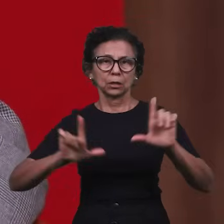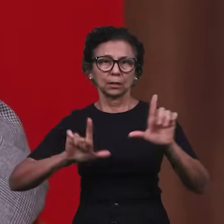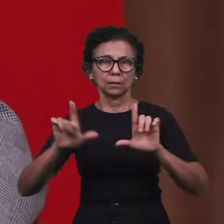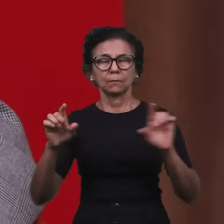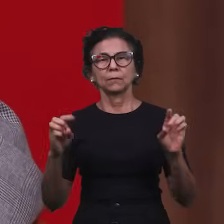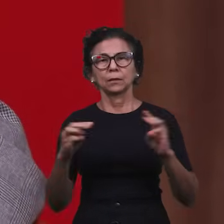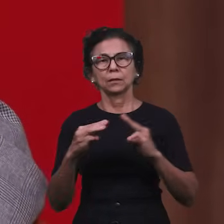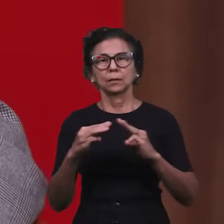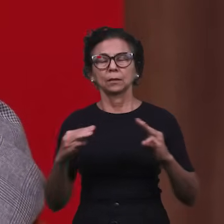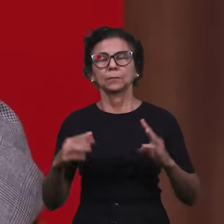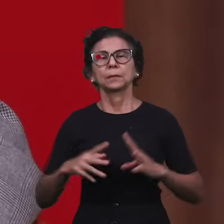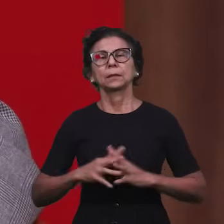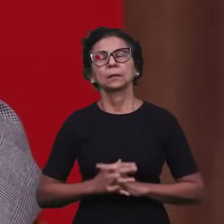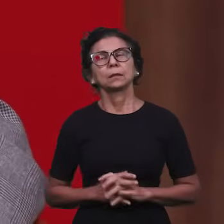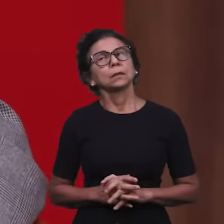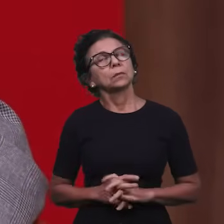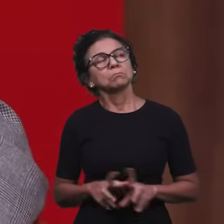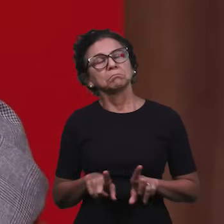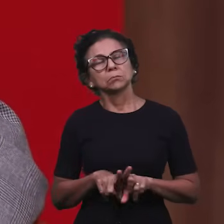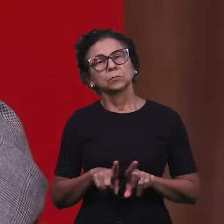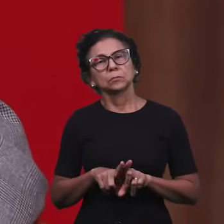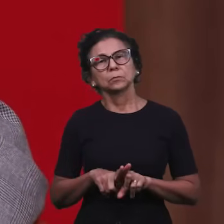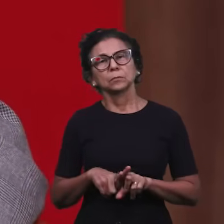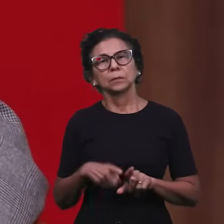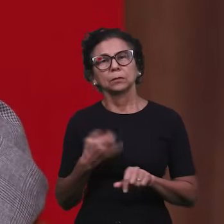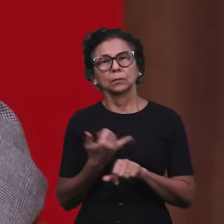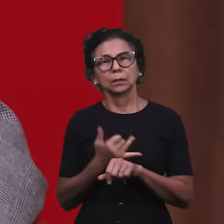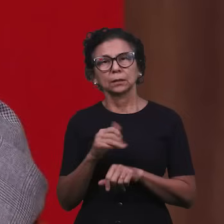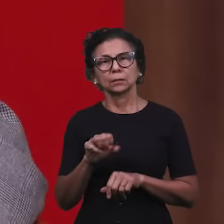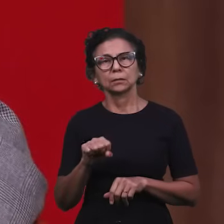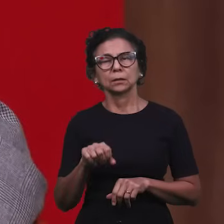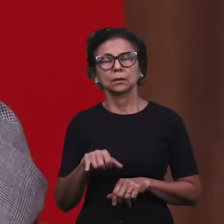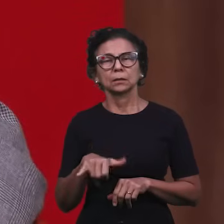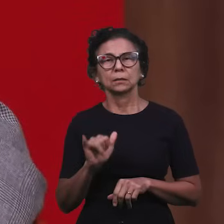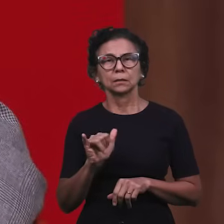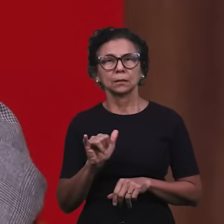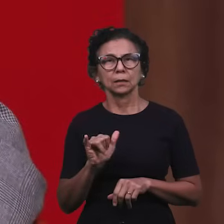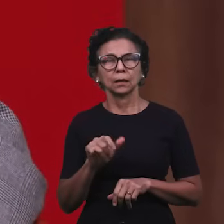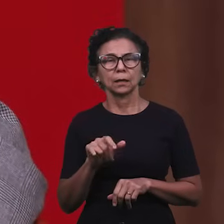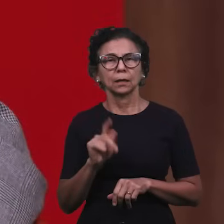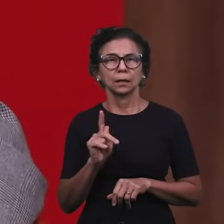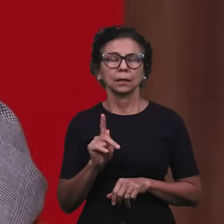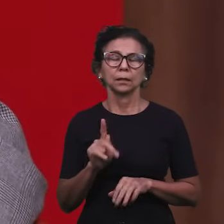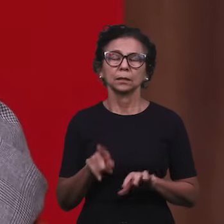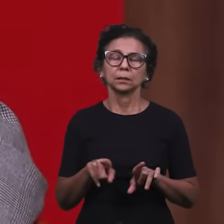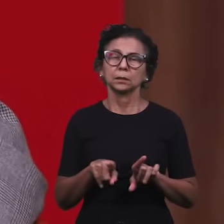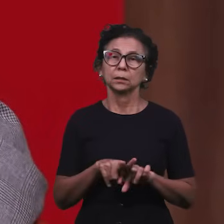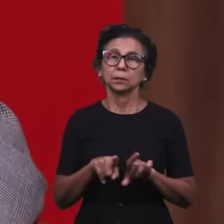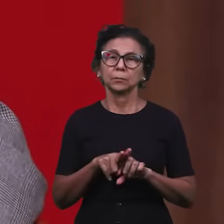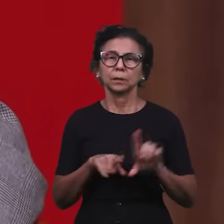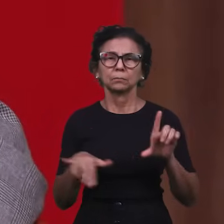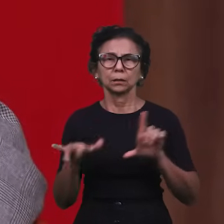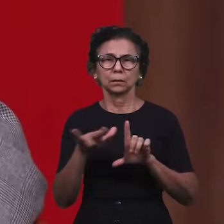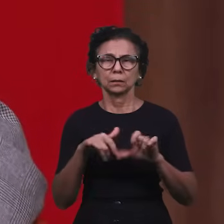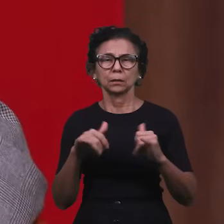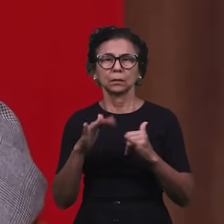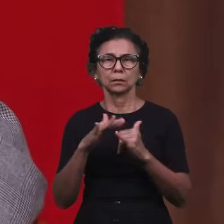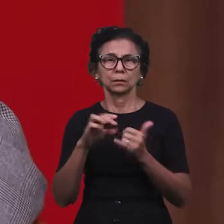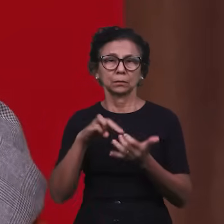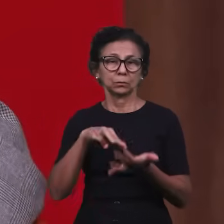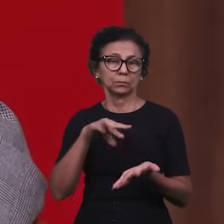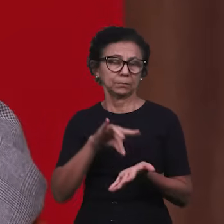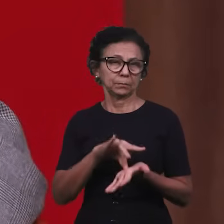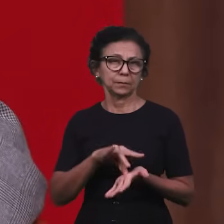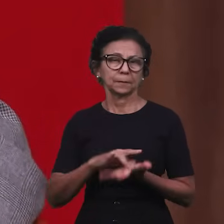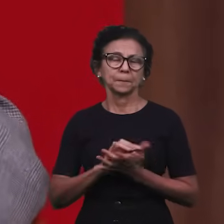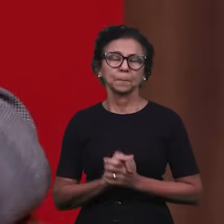TV, ou pelo canal da Sky, ou mesmo aqueles irmãos que nos veem pelas nossas plataformas no YouTube.